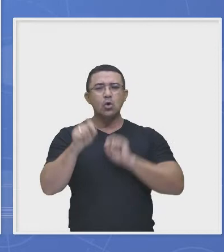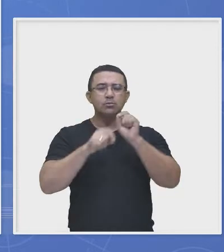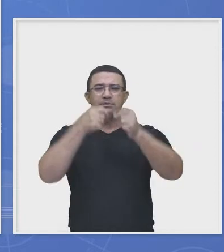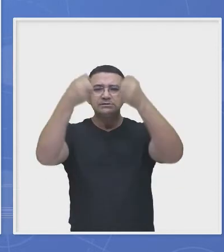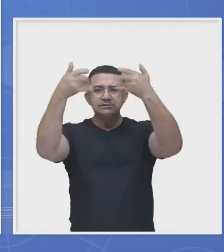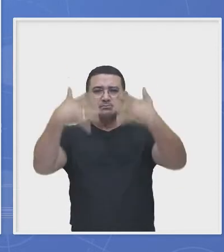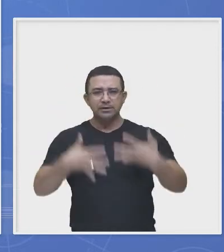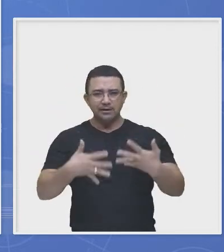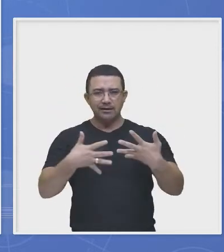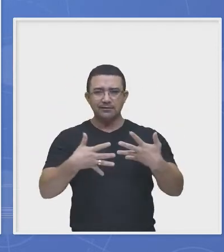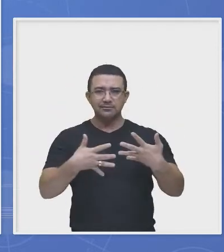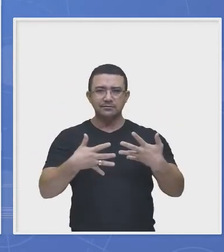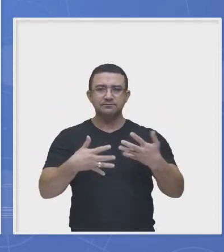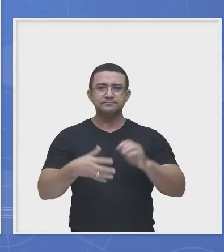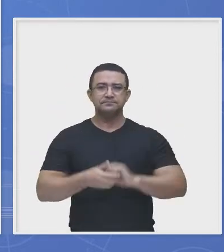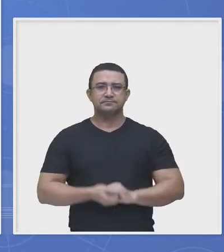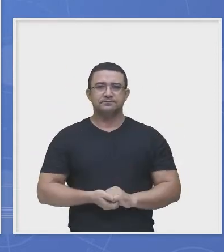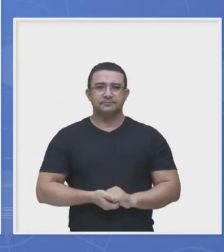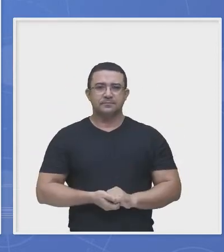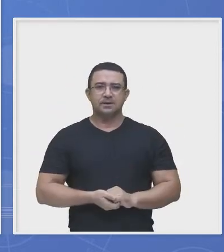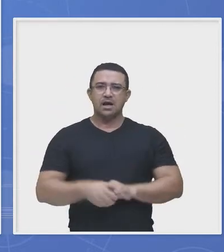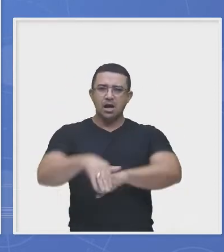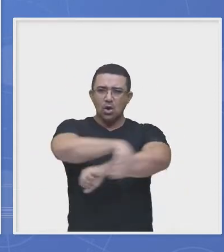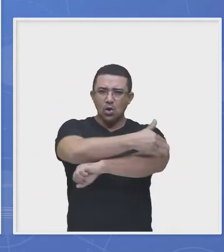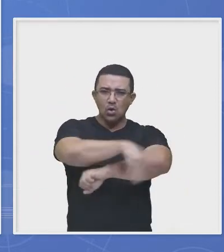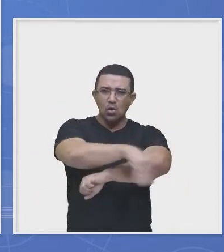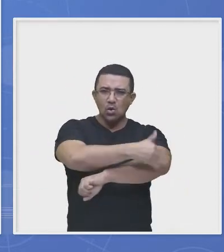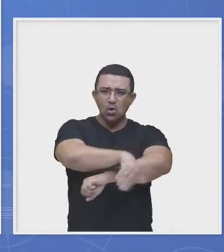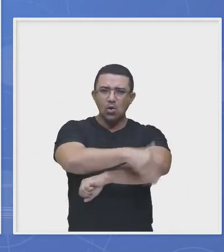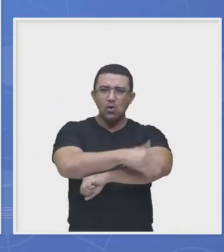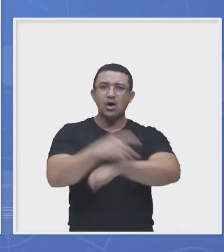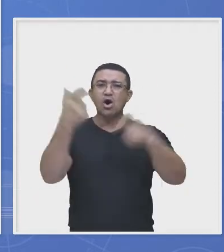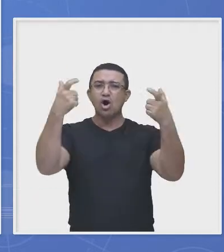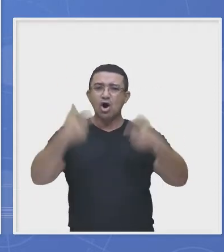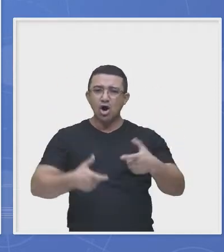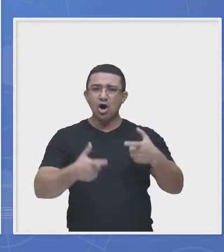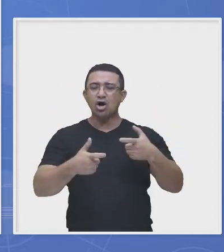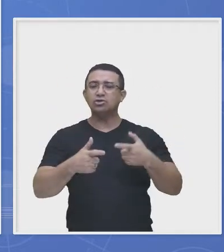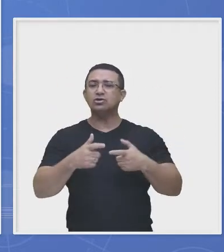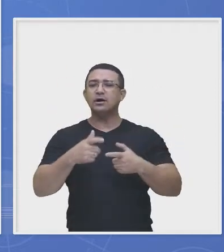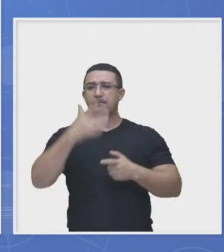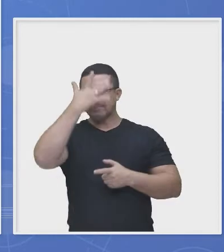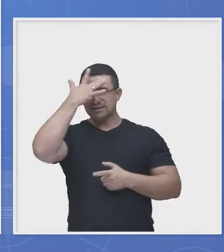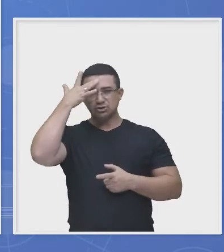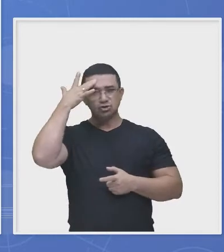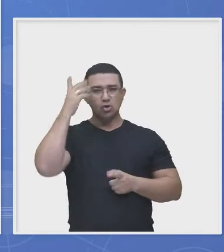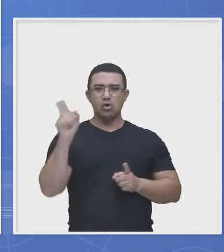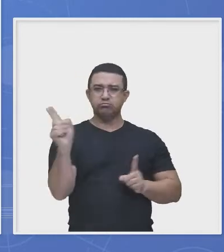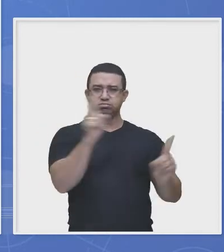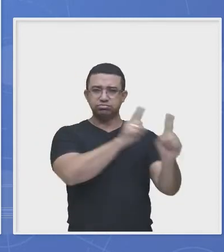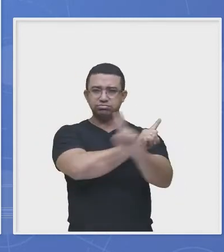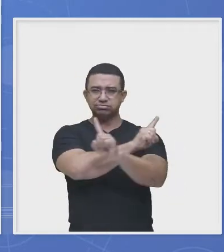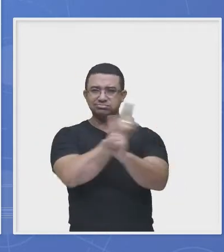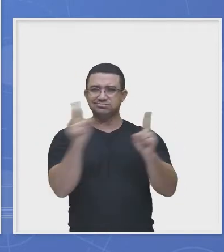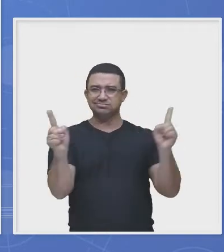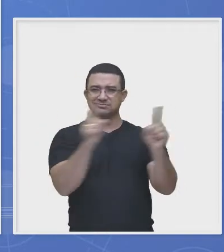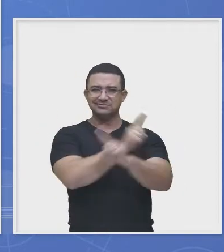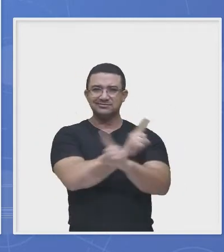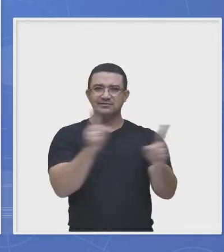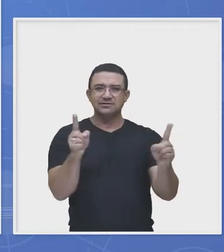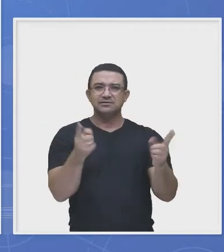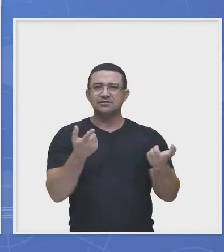Vale do Paraíba. Olha aí. Pelas ruas ermas, onde o transeúnte é raro, não matracoleja sequer